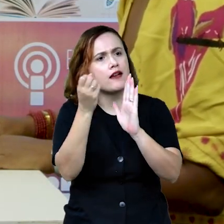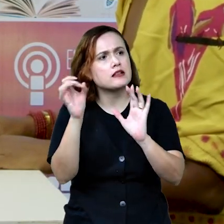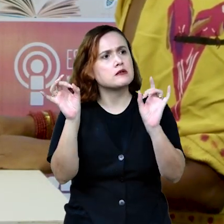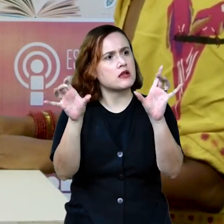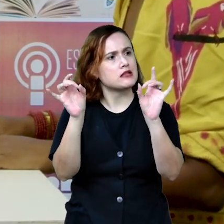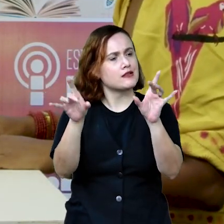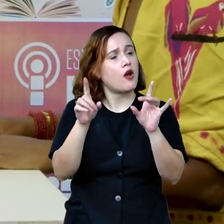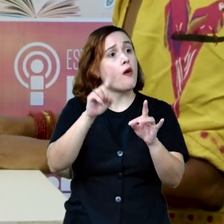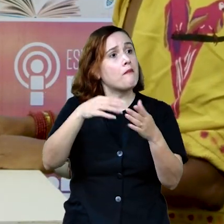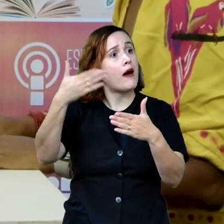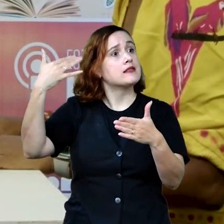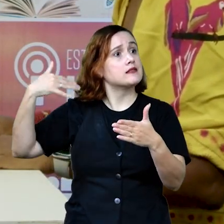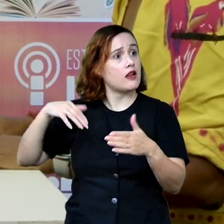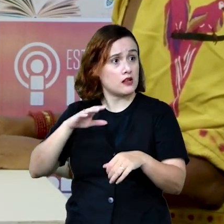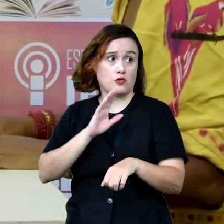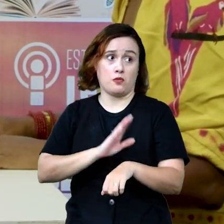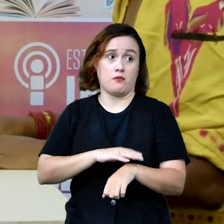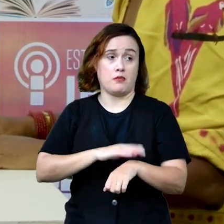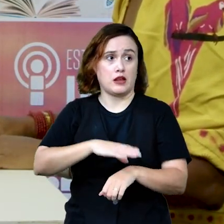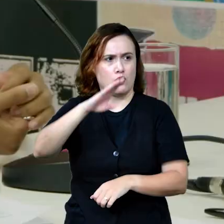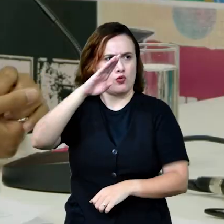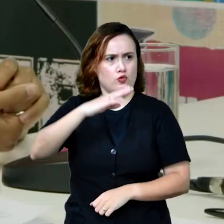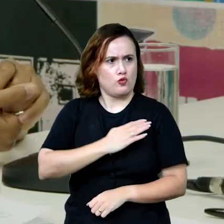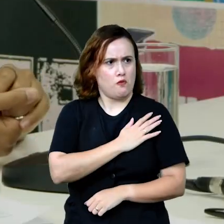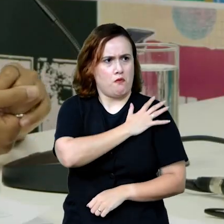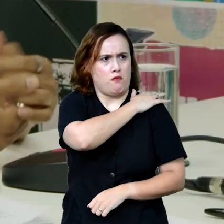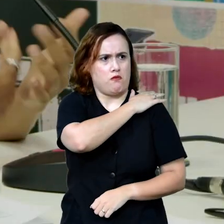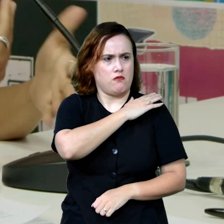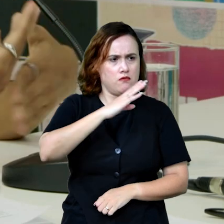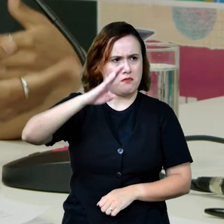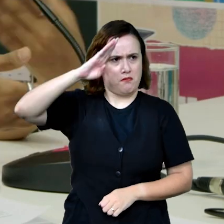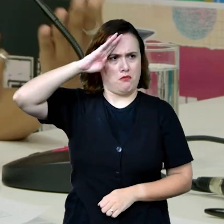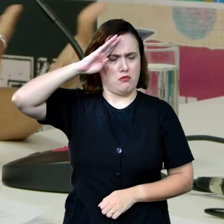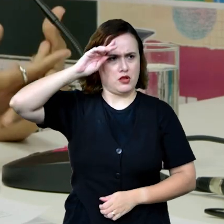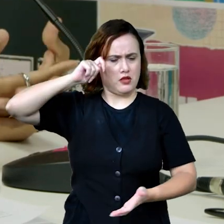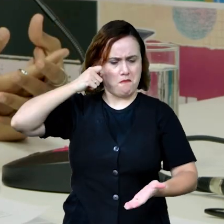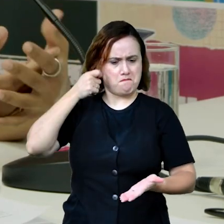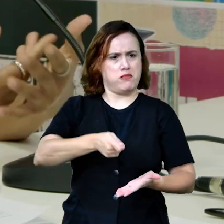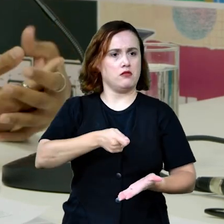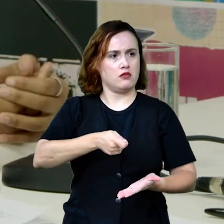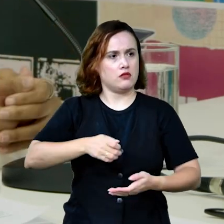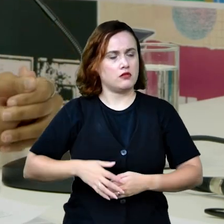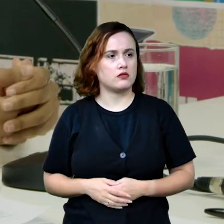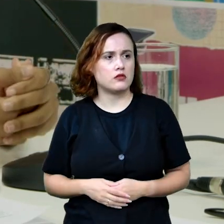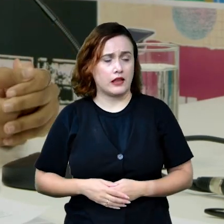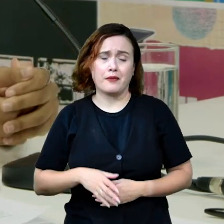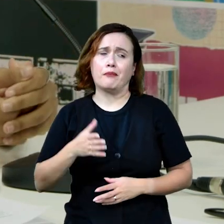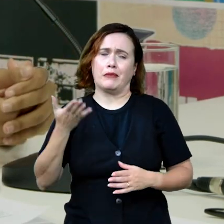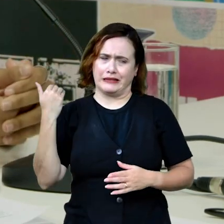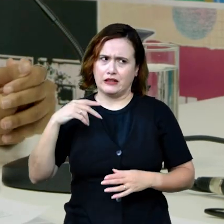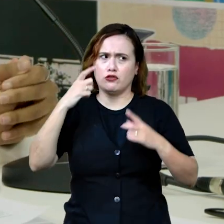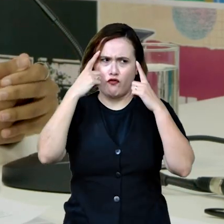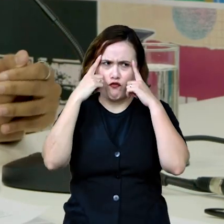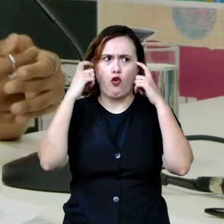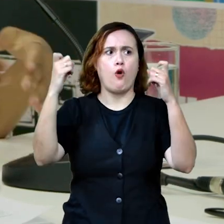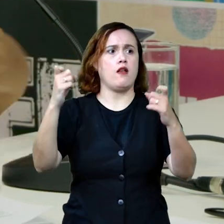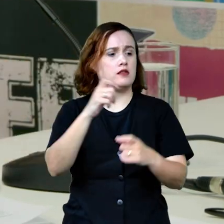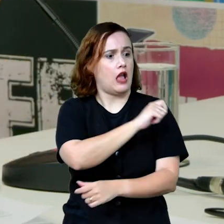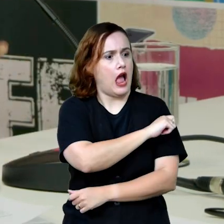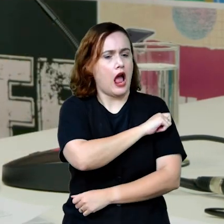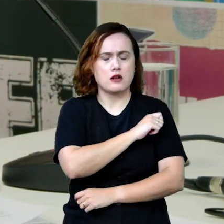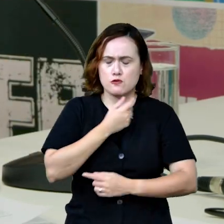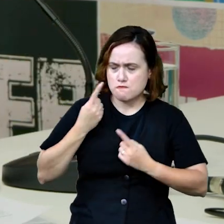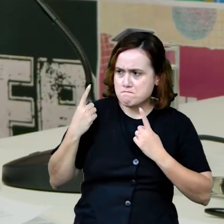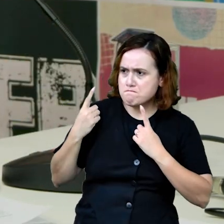negritude. Tudo isso durante a ditadura militar, um período de repressão política, de violência, mas que esses